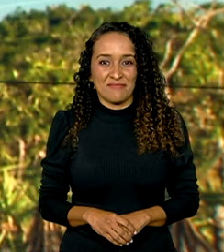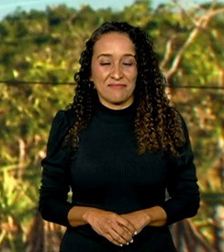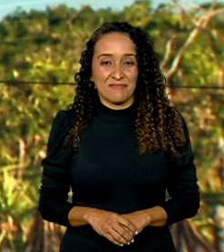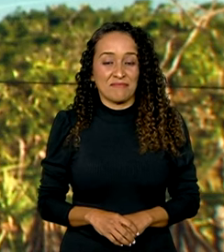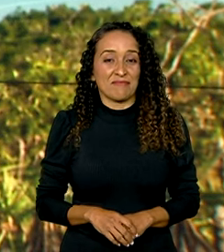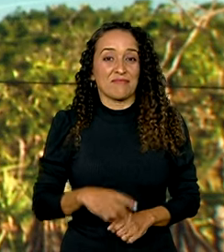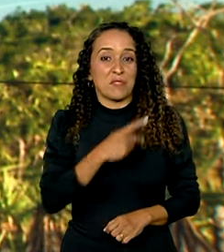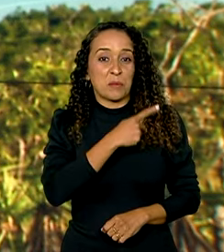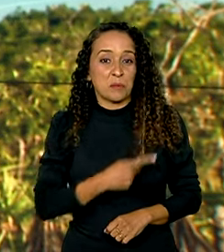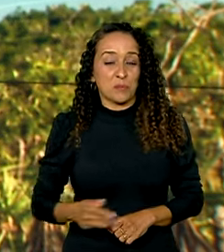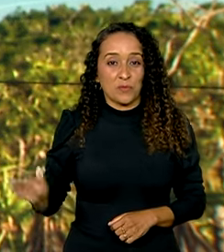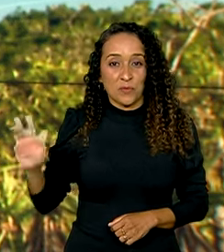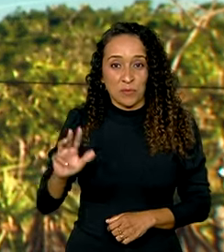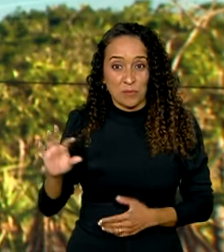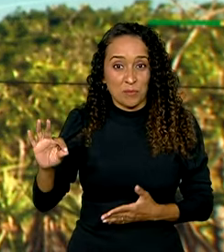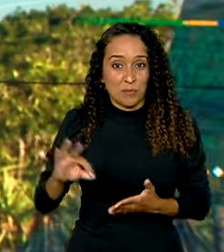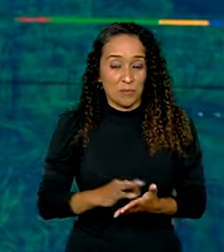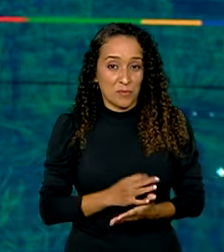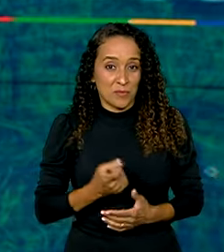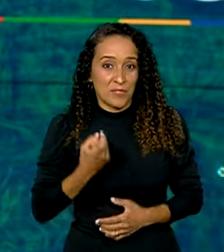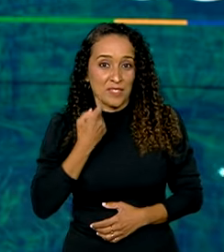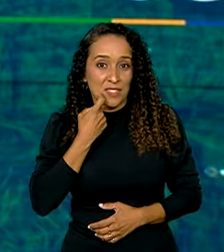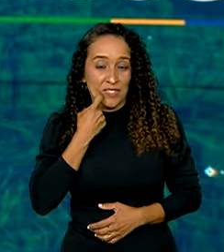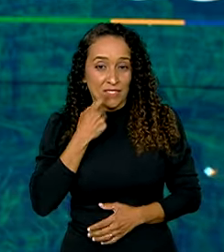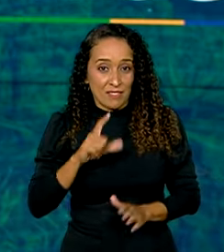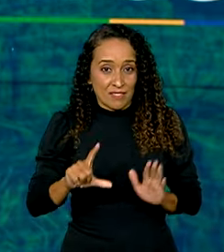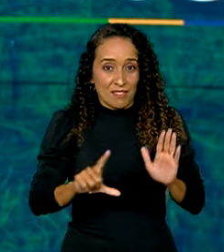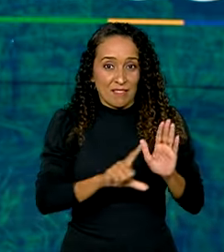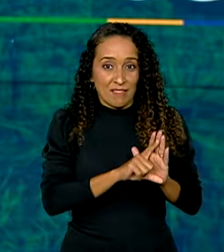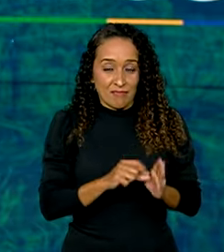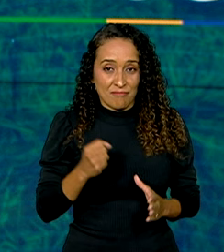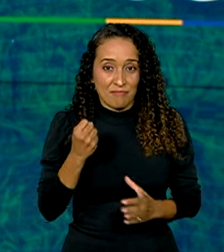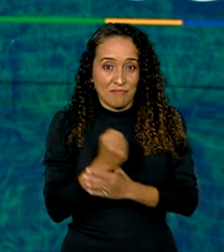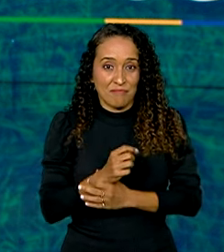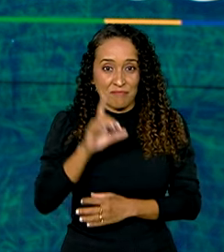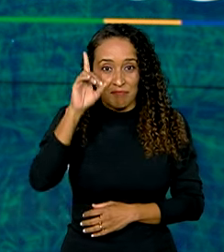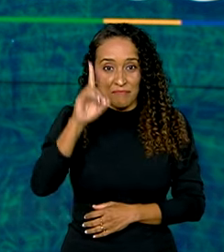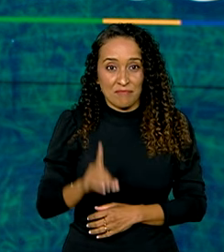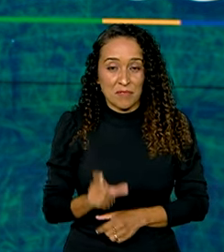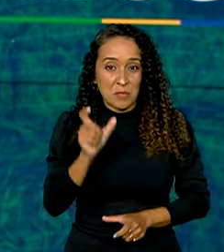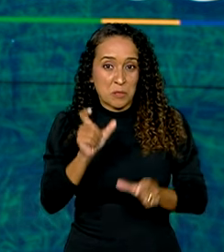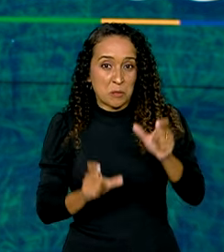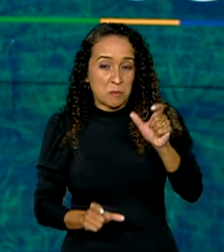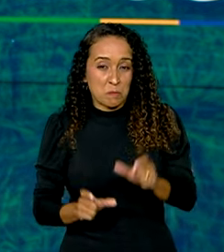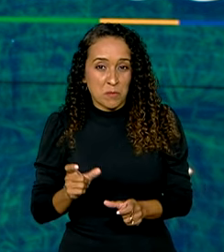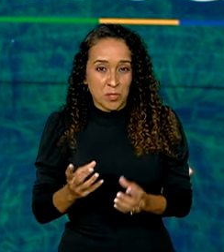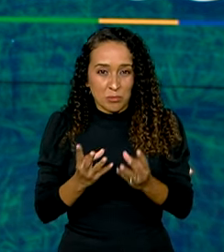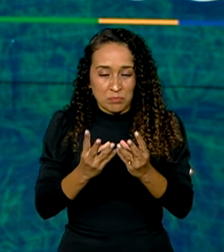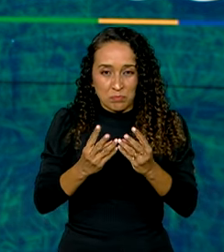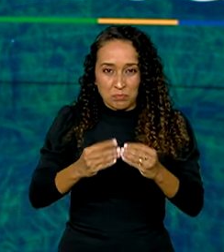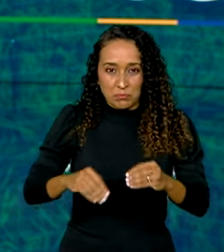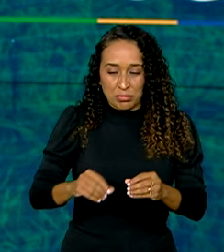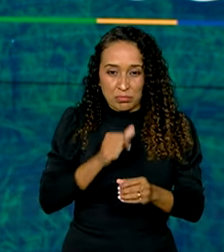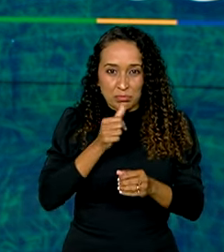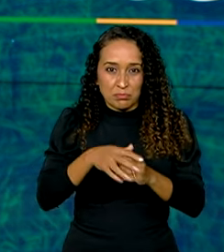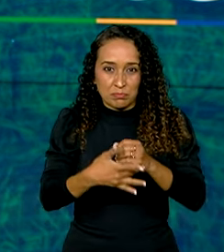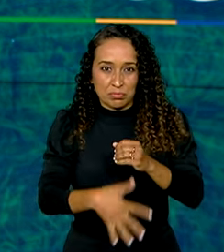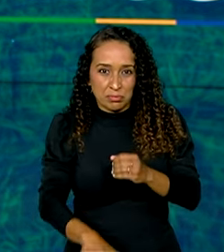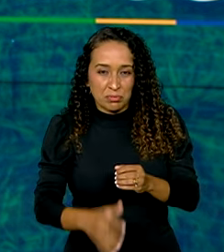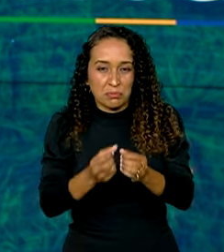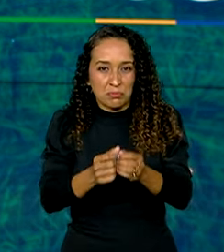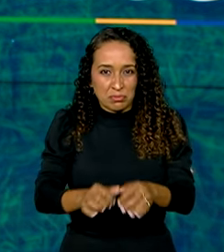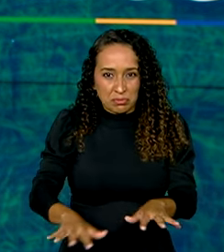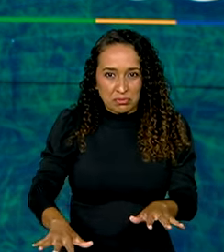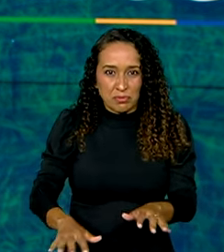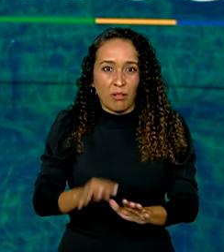O presidente Lula sancionou nesta sexta-feira uma lei que garante os direitos das pessoas atingidas por rompimento de barragens.